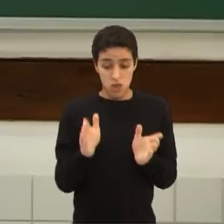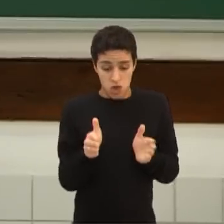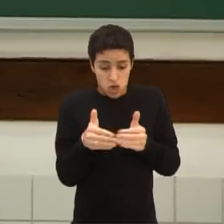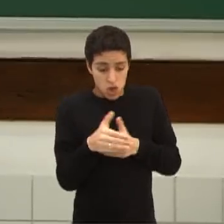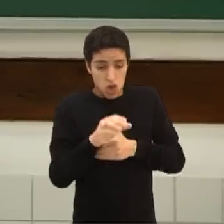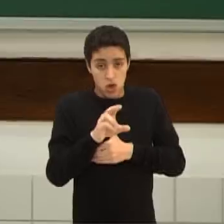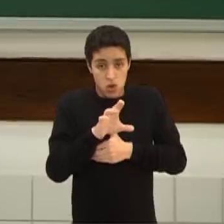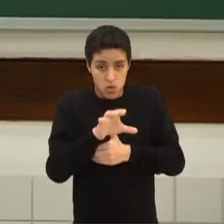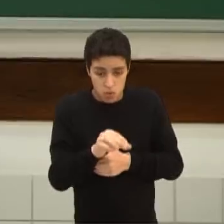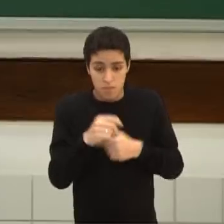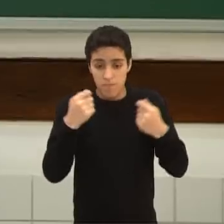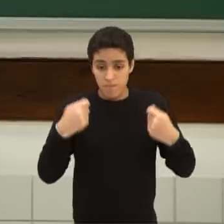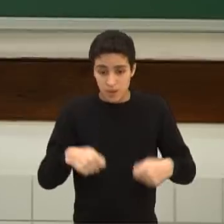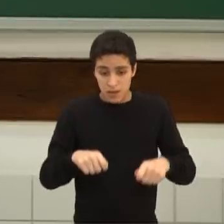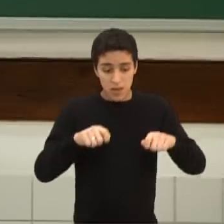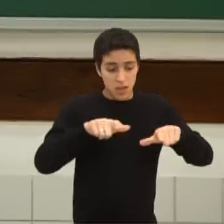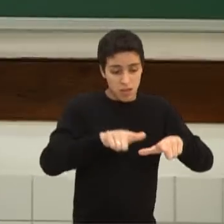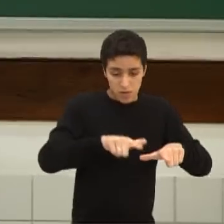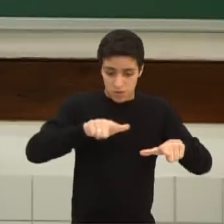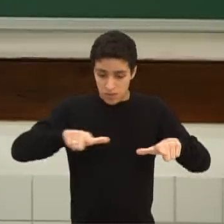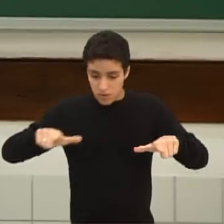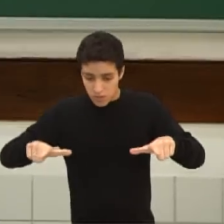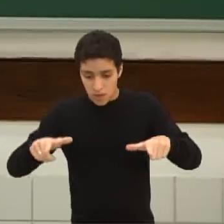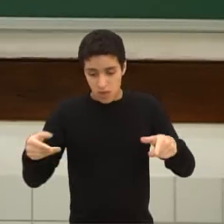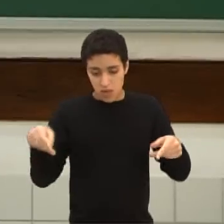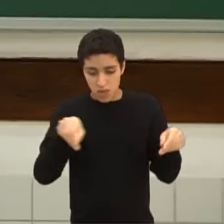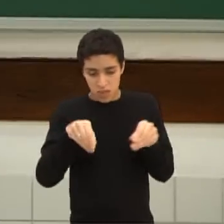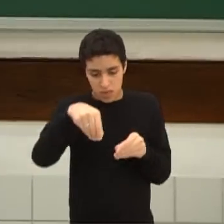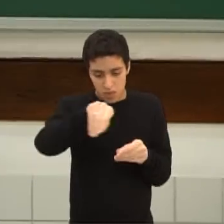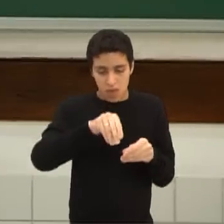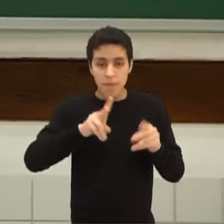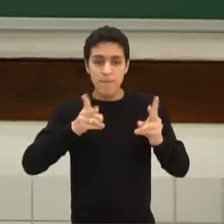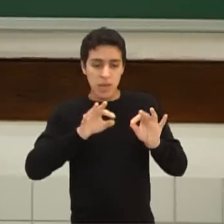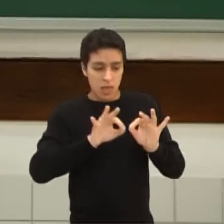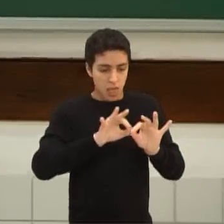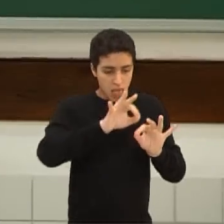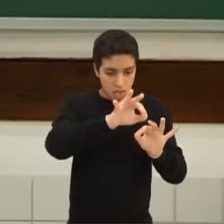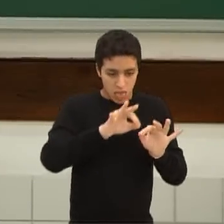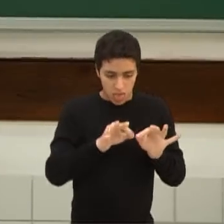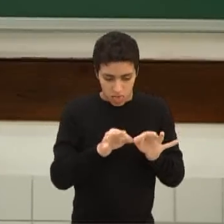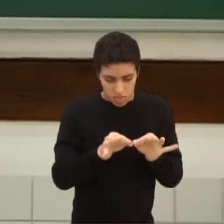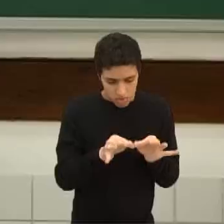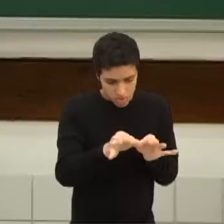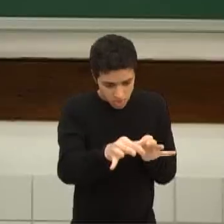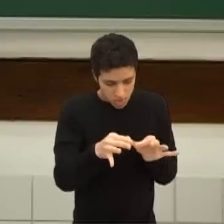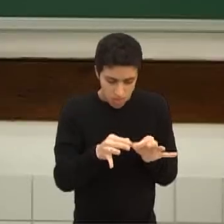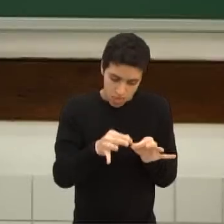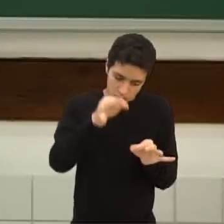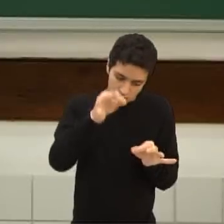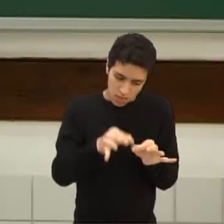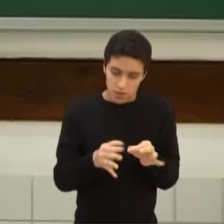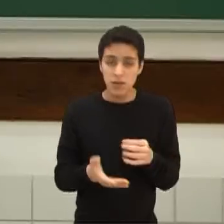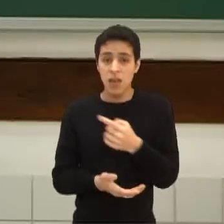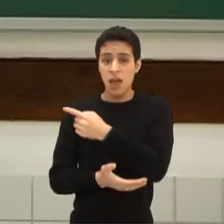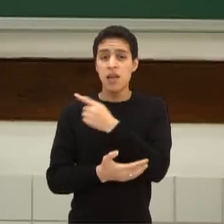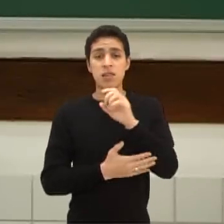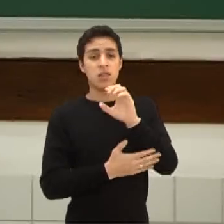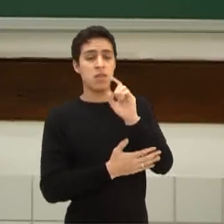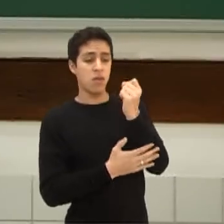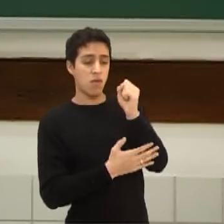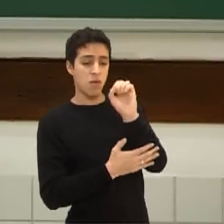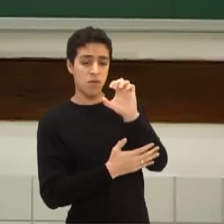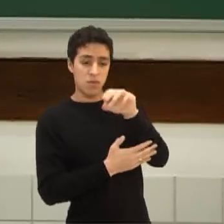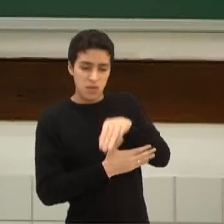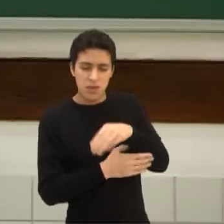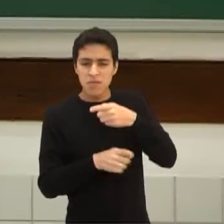todos os seus lados a mesma medida. Aqui a prof usou uma medida de 8 centímetros, tá bom?